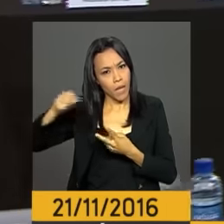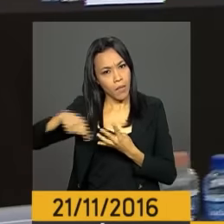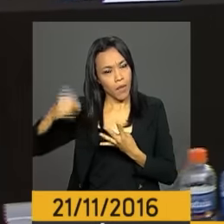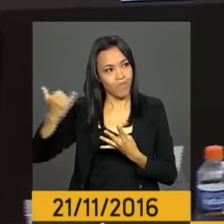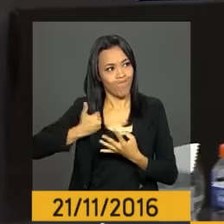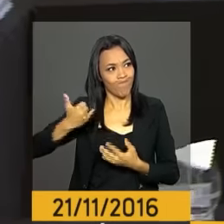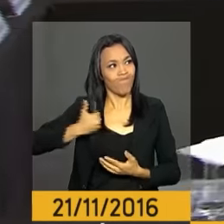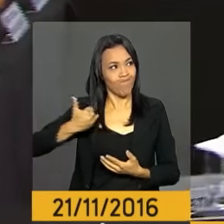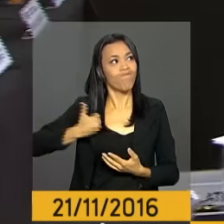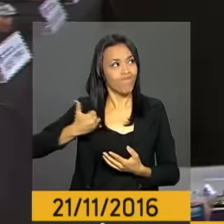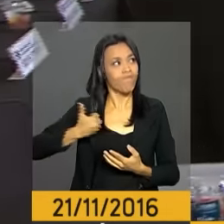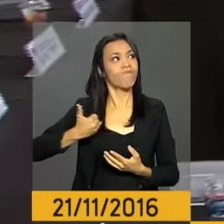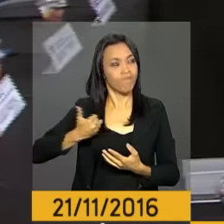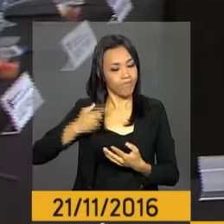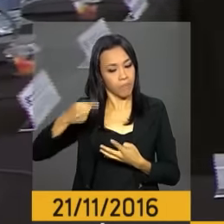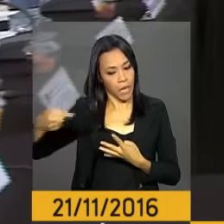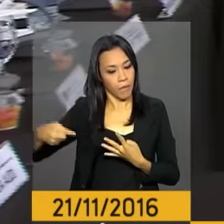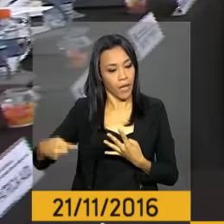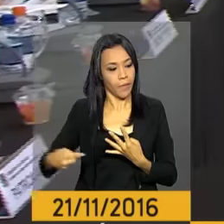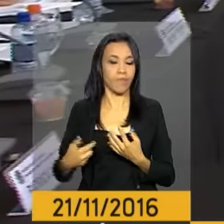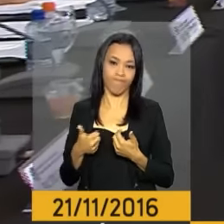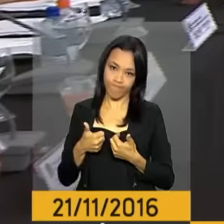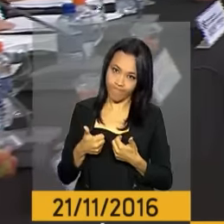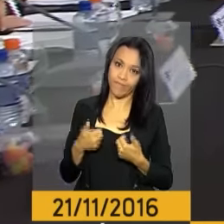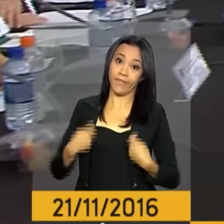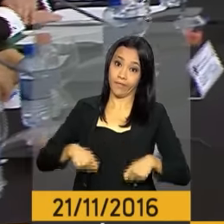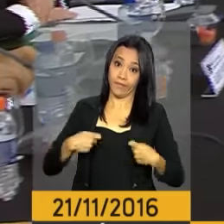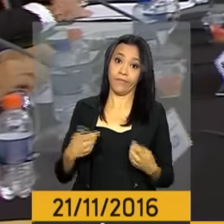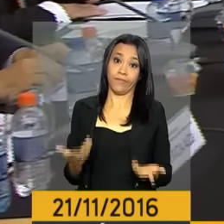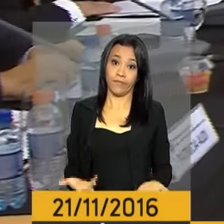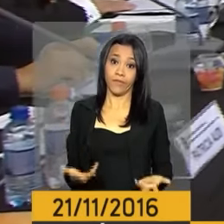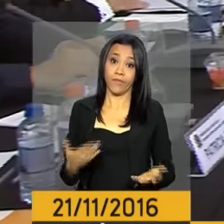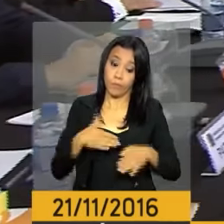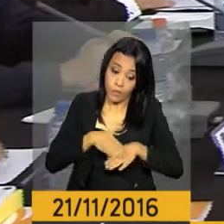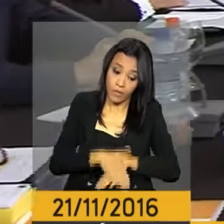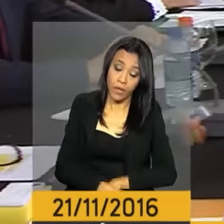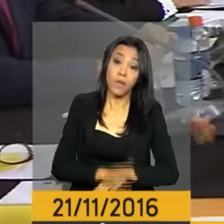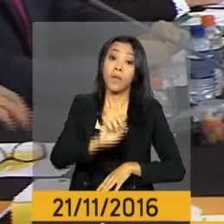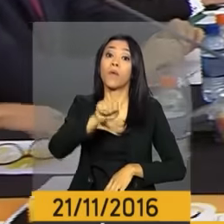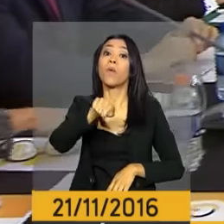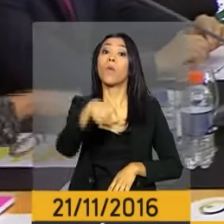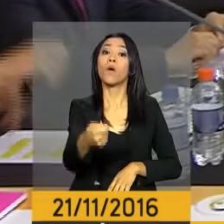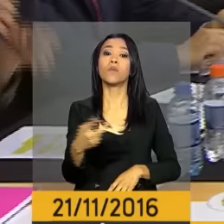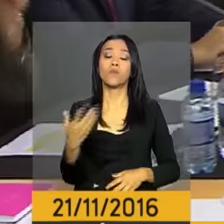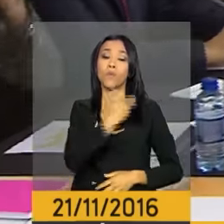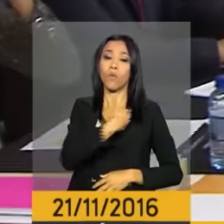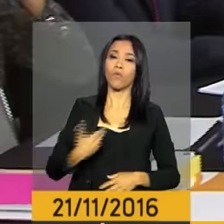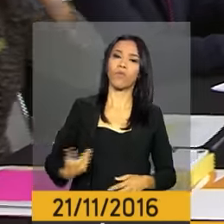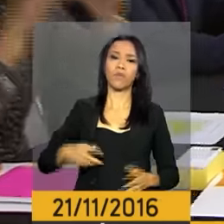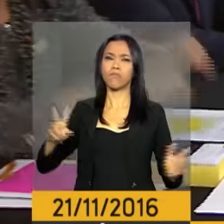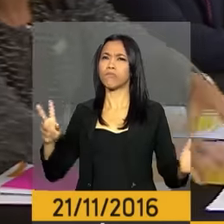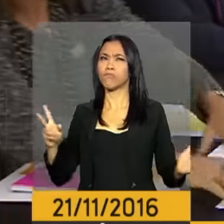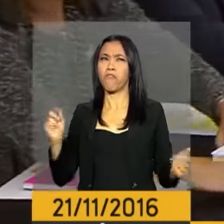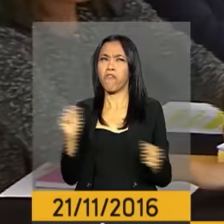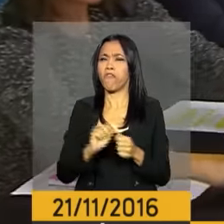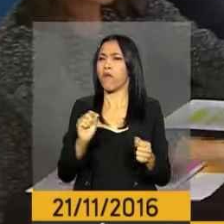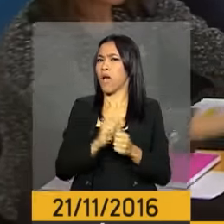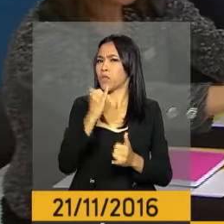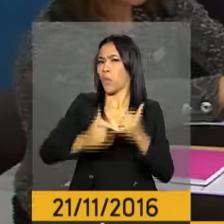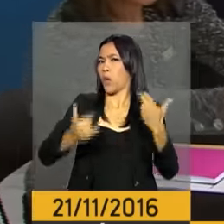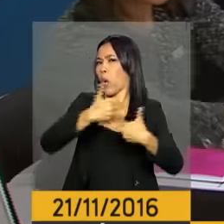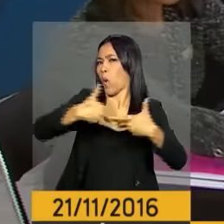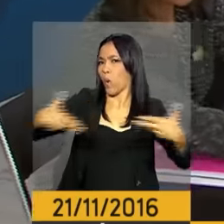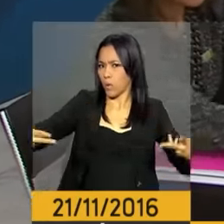que muitas e muitas vezes, quando o governo pratica um ato, ele submete à